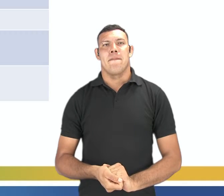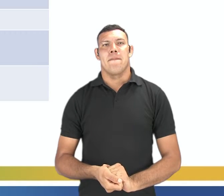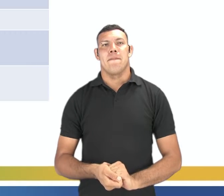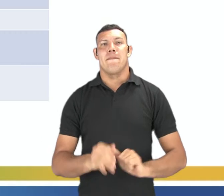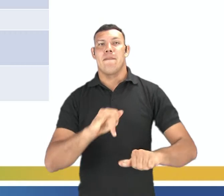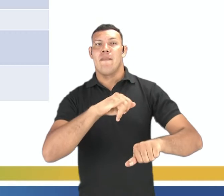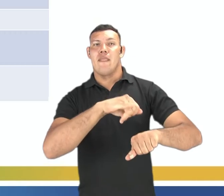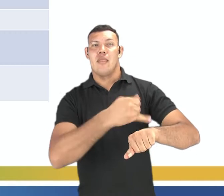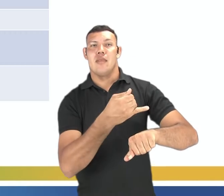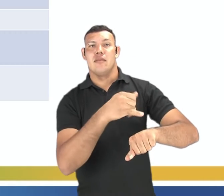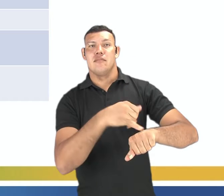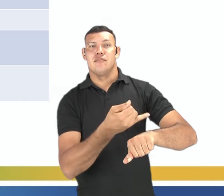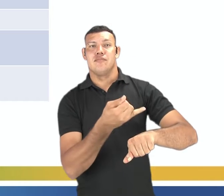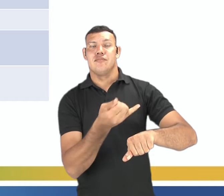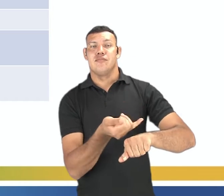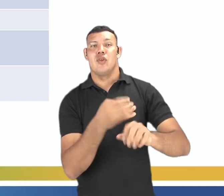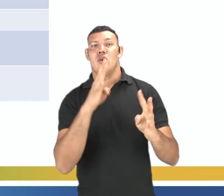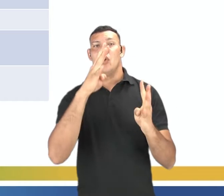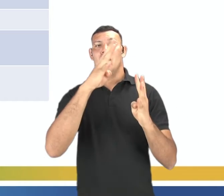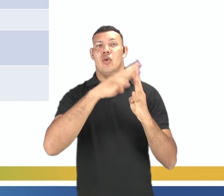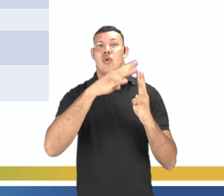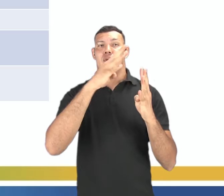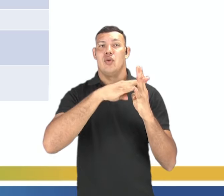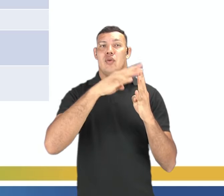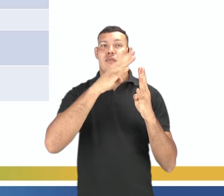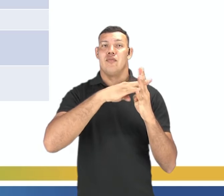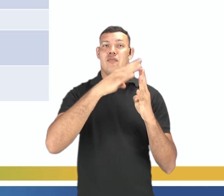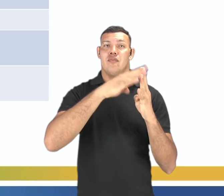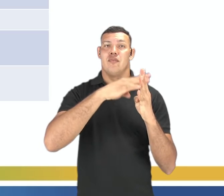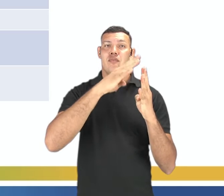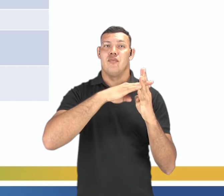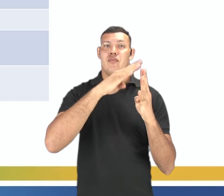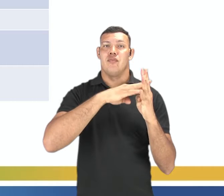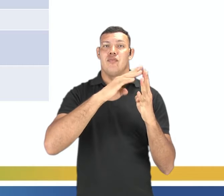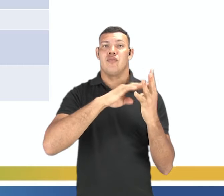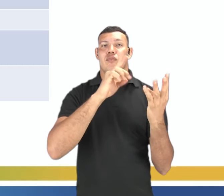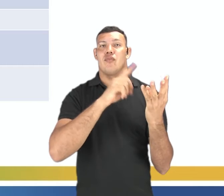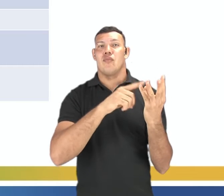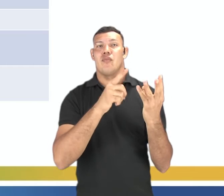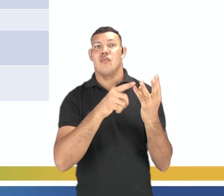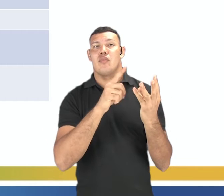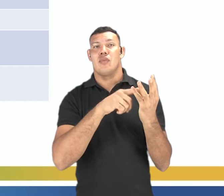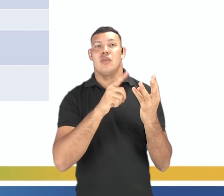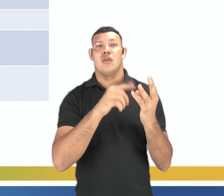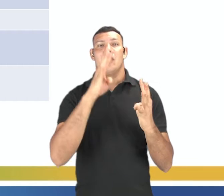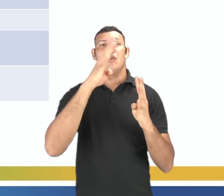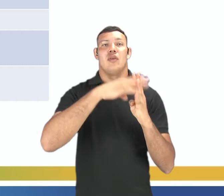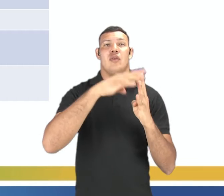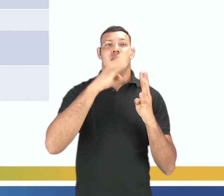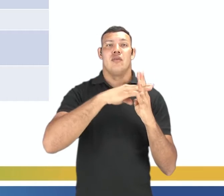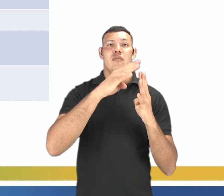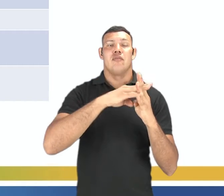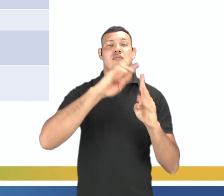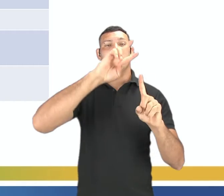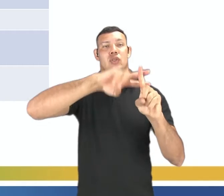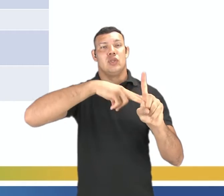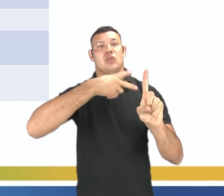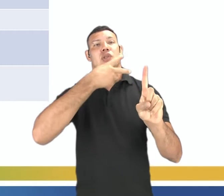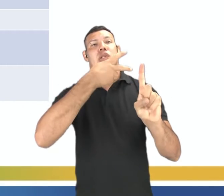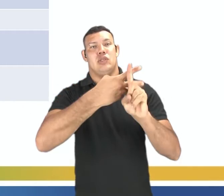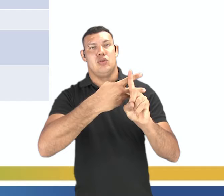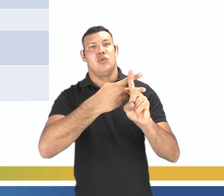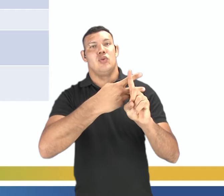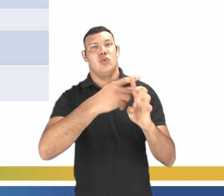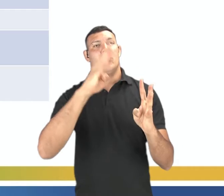Quando os adjetivos, ali embaixo na tabelinha, if the adjective ends in CVC, double the last consonant. Quando o